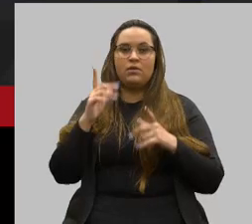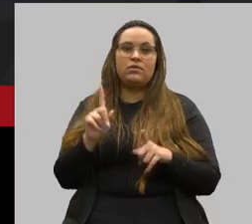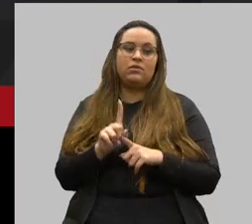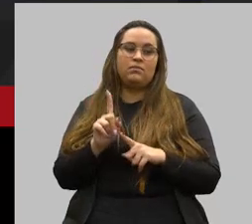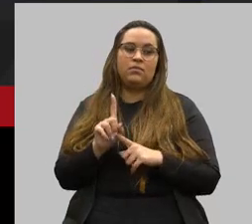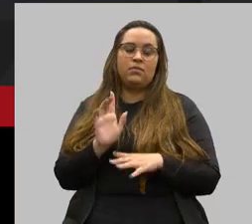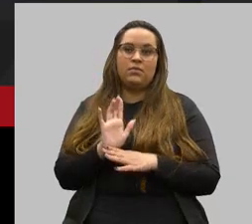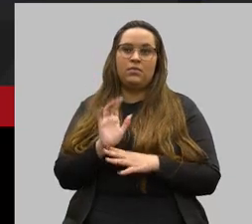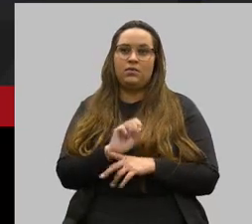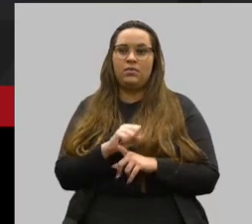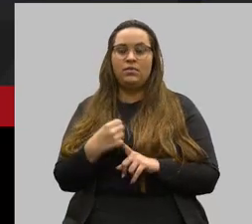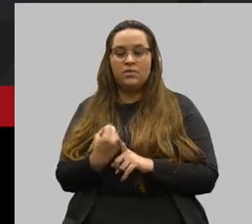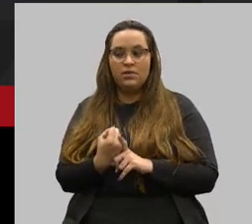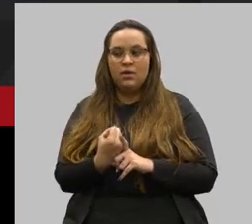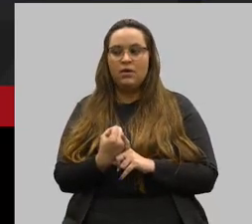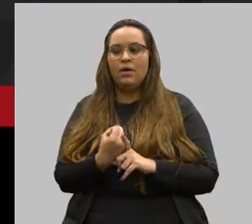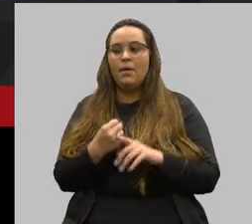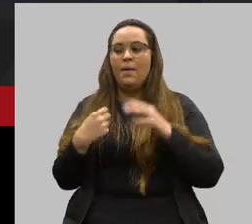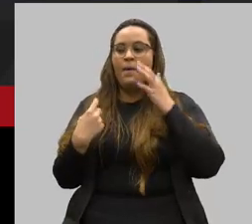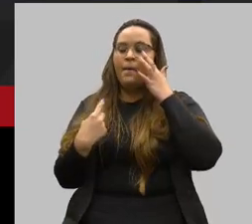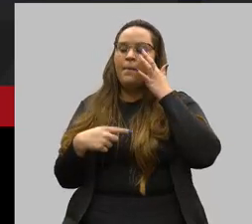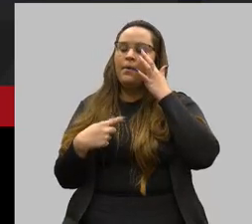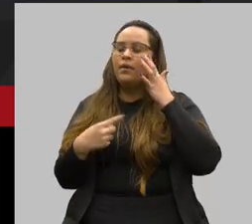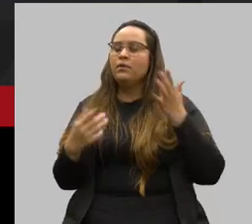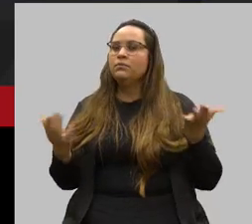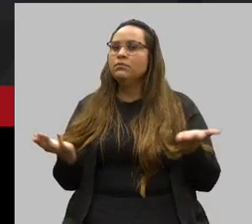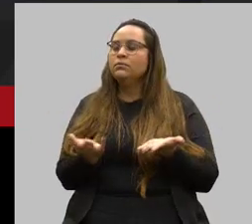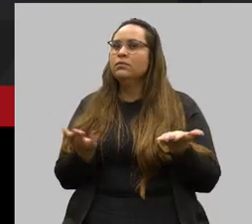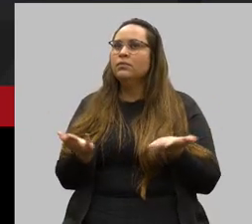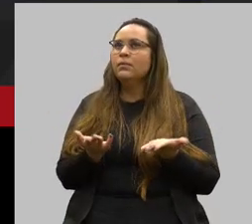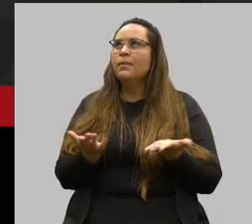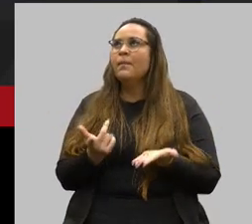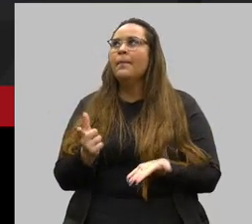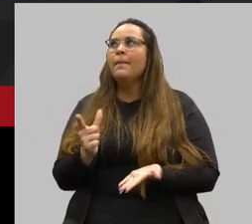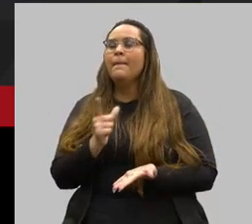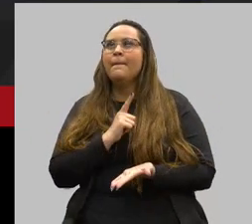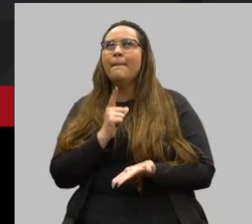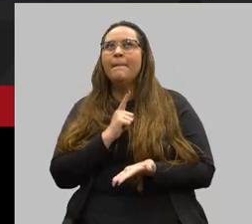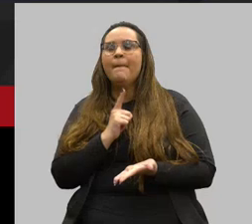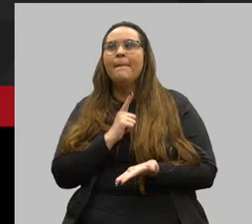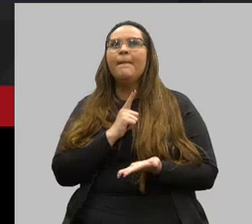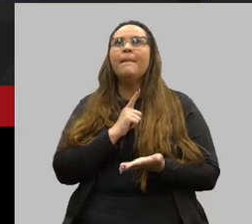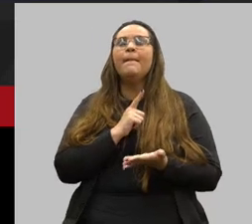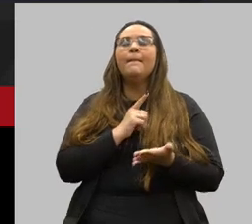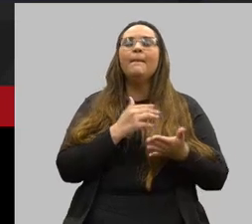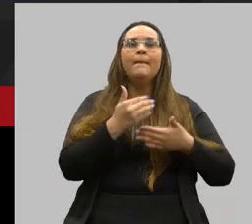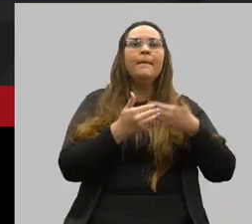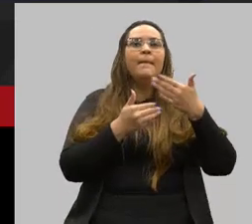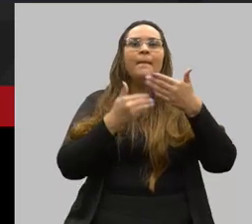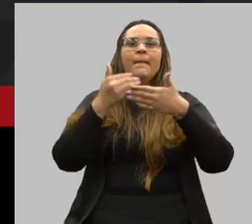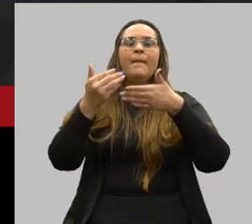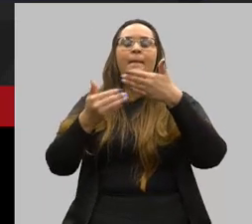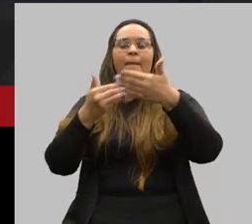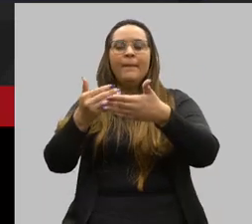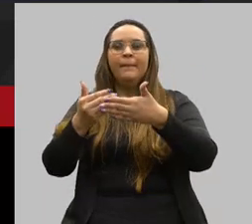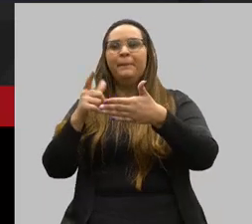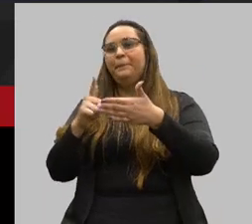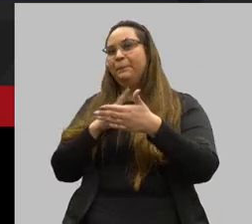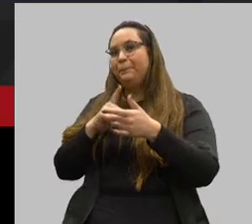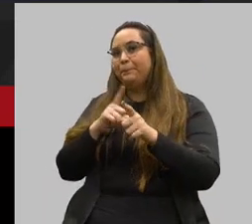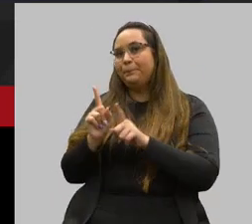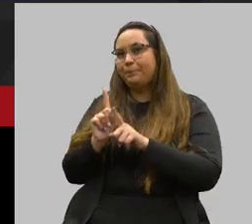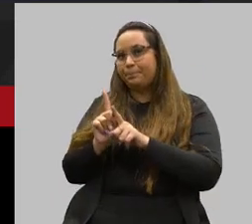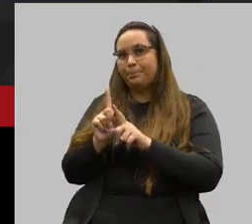para teleconsulta Porque hoje a capilaridade que nós temos para alcançar o servid do interior é através da